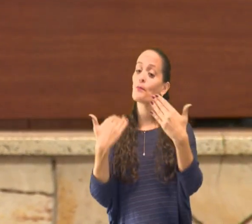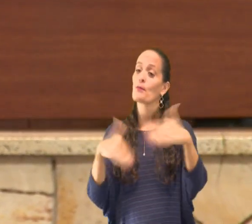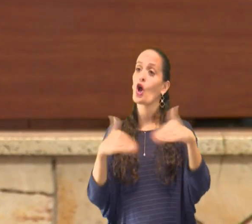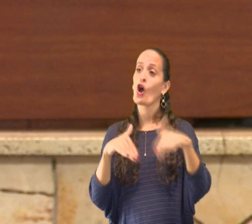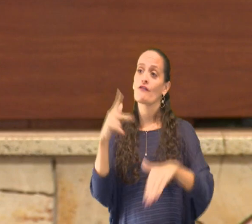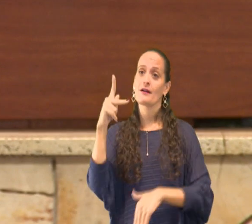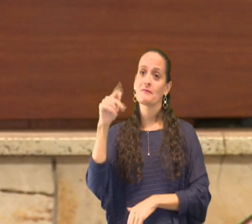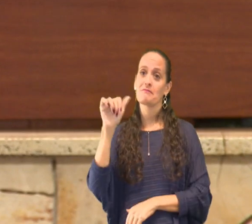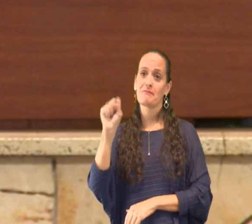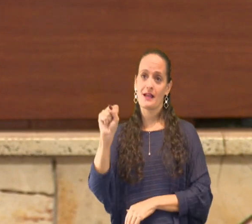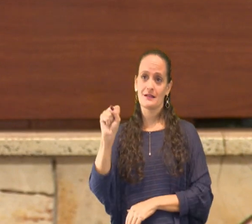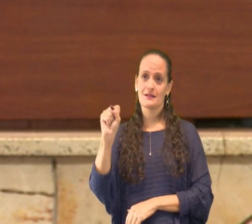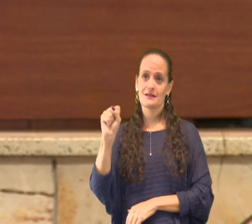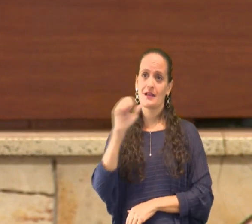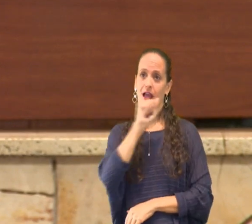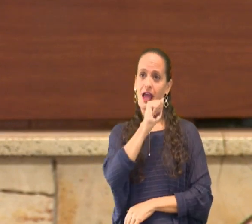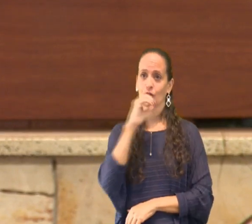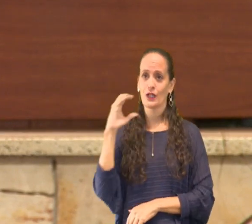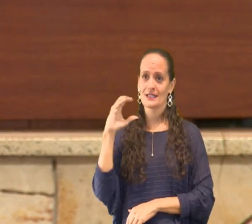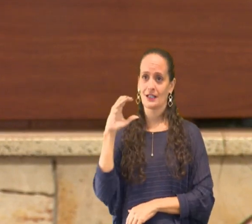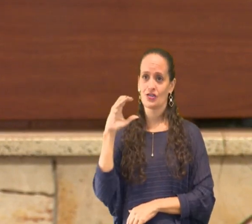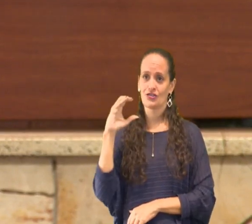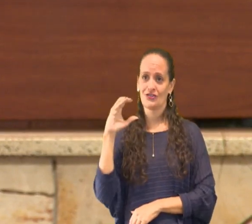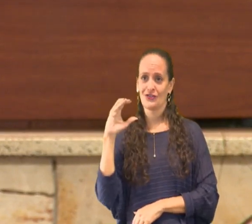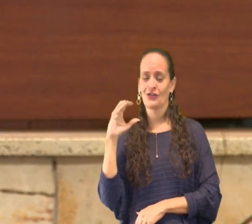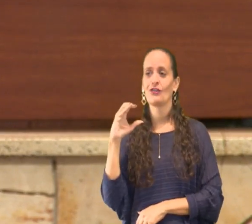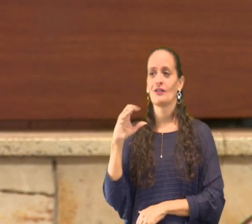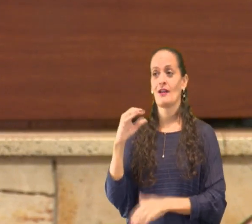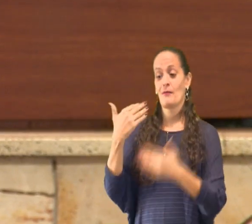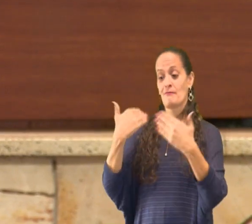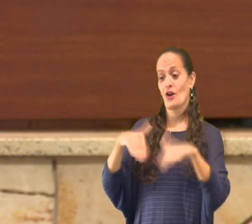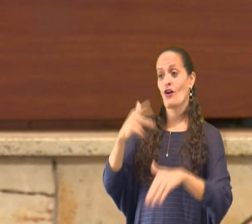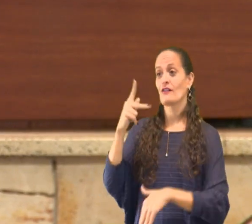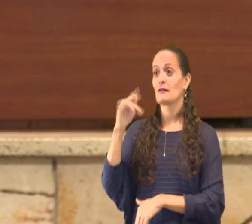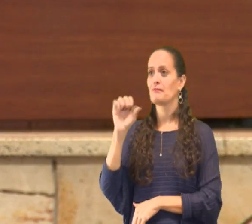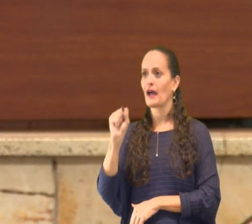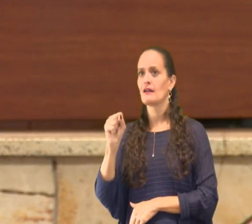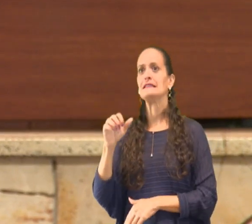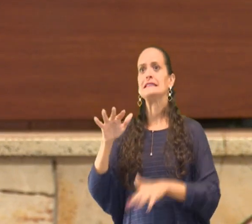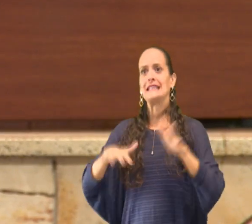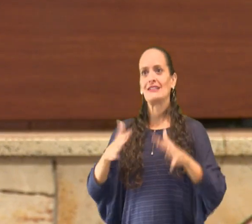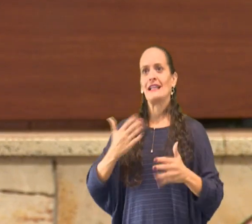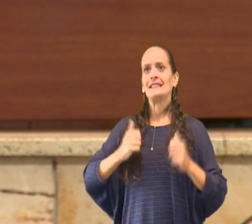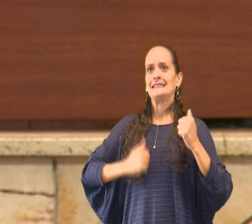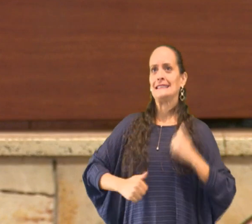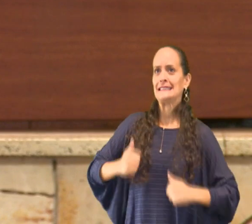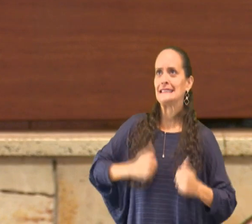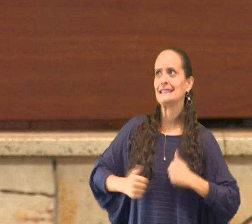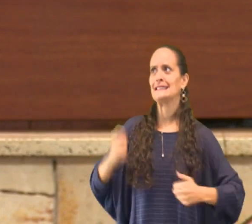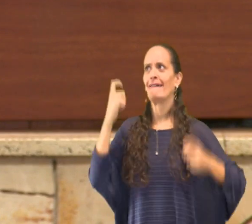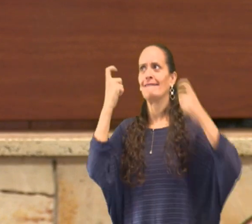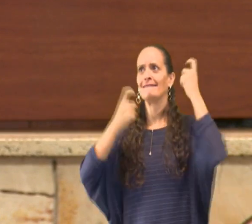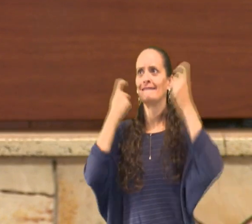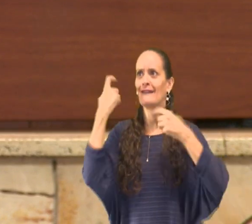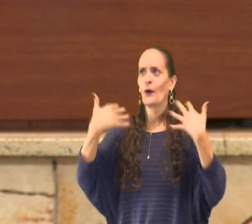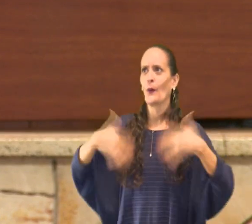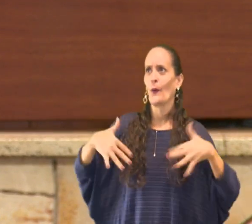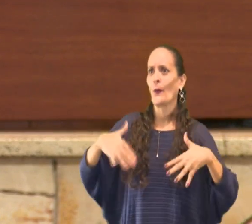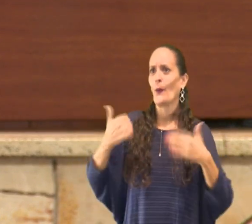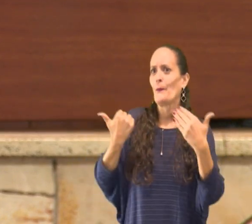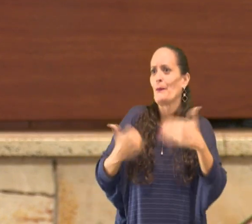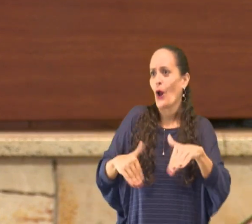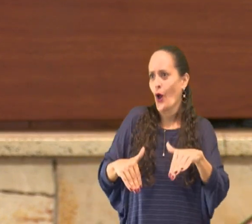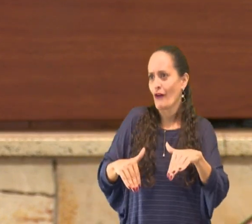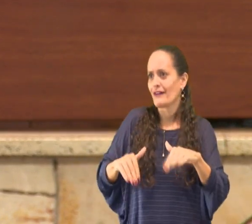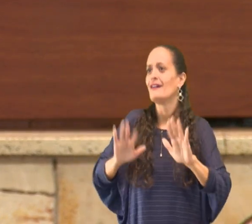prova, o PAS, e isso tem gerado no coração de alguns adolescentes ansiedade, aquela preocupação. Então nós